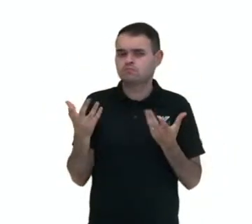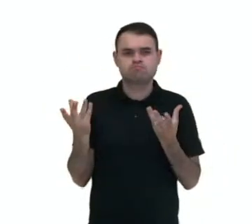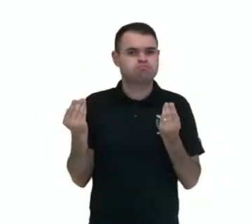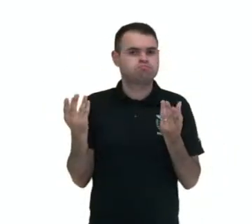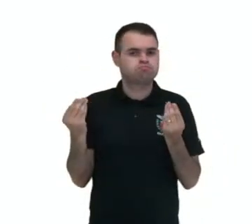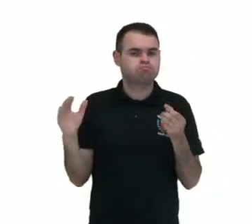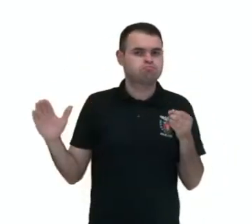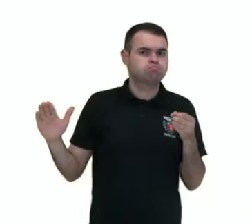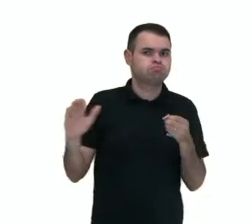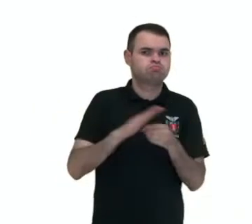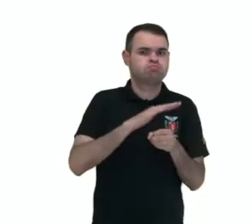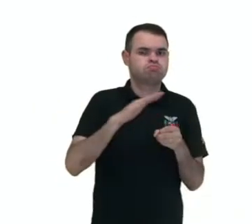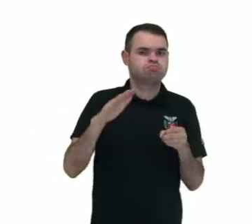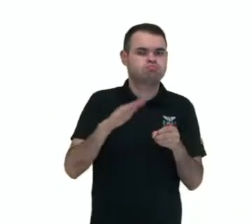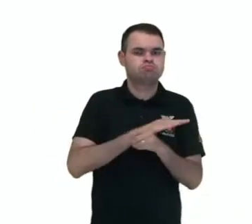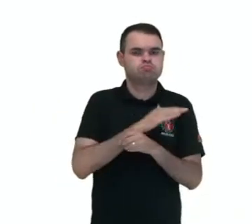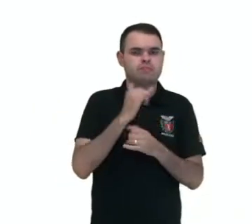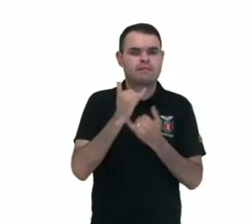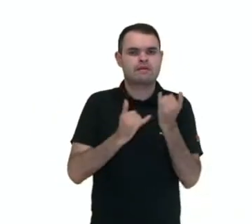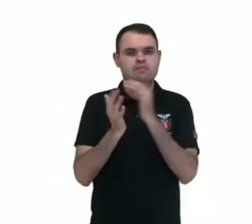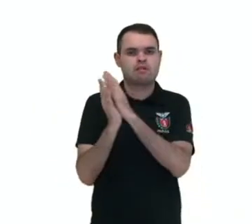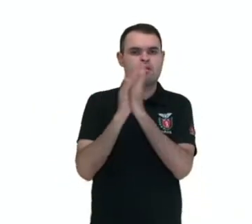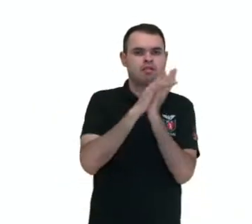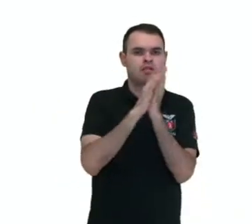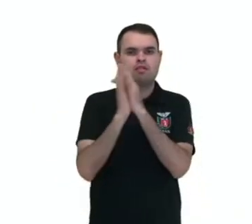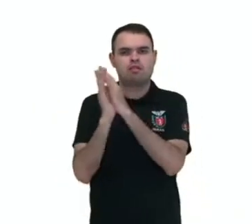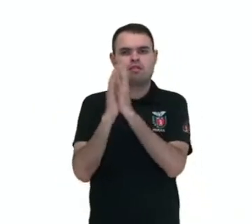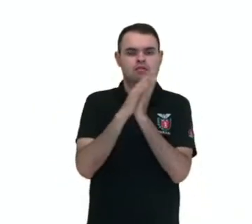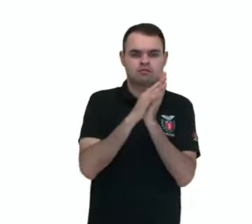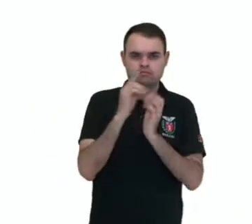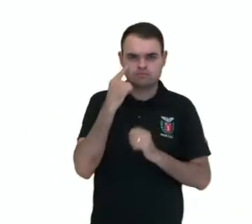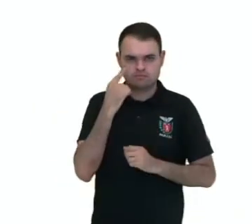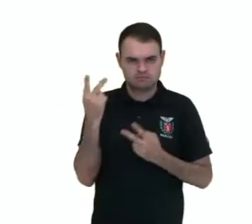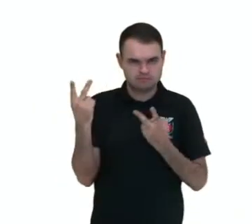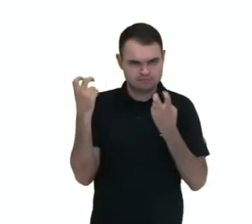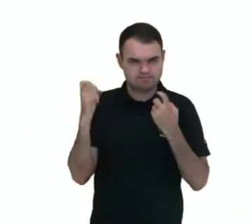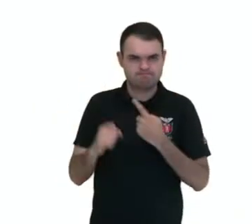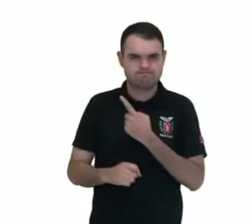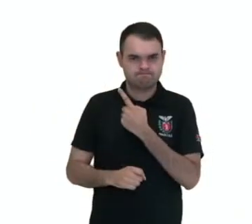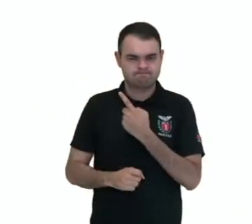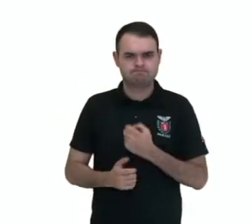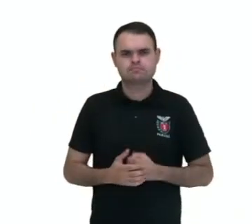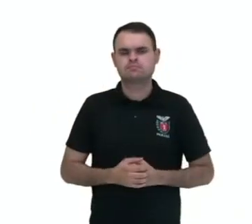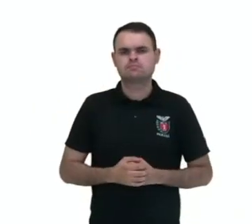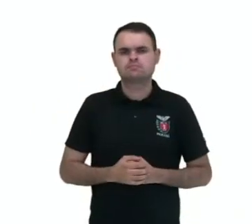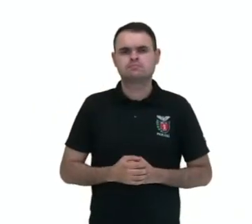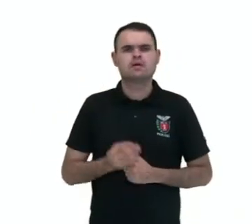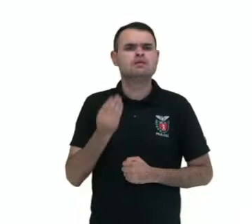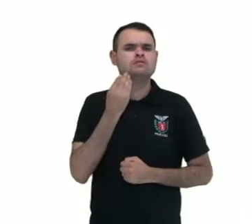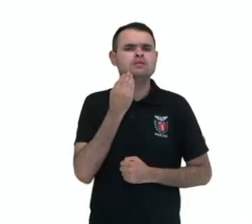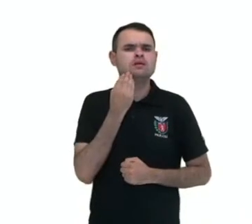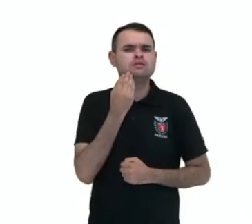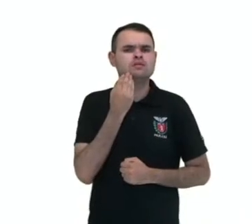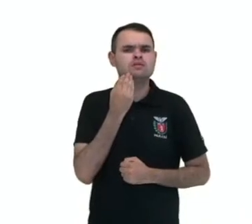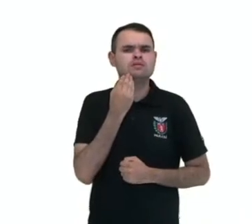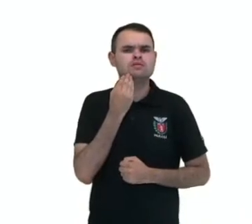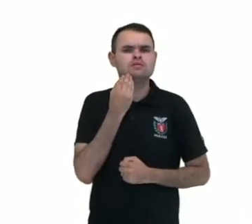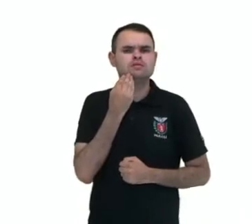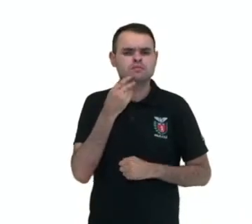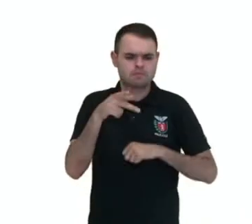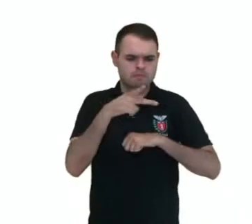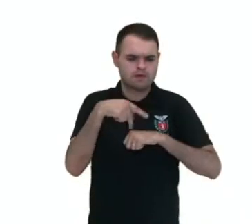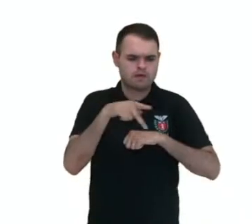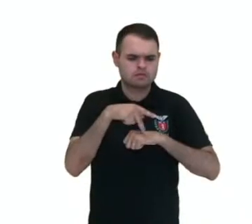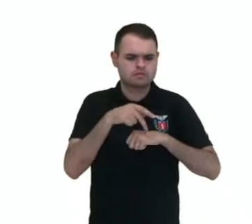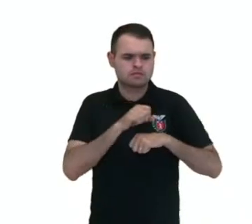pessoas, Há ali meio que uma aglomeração, como vocês podem observar, E elas estão tentando se deslocar do seu país de origem,